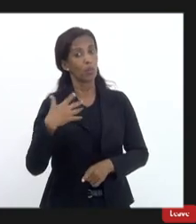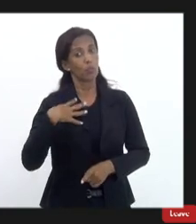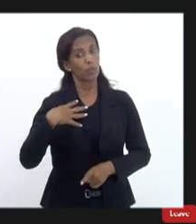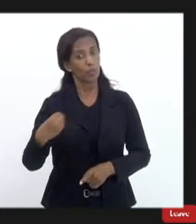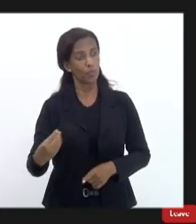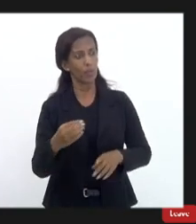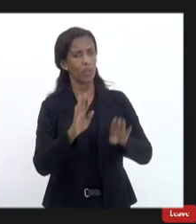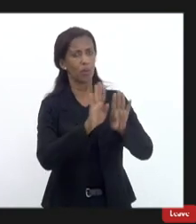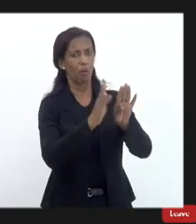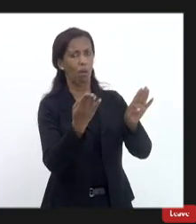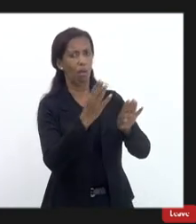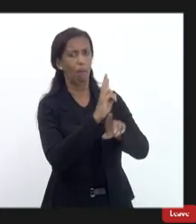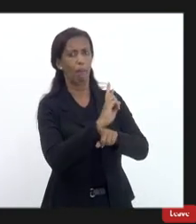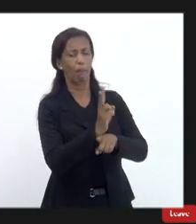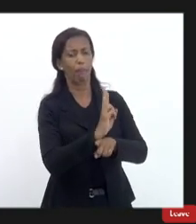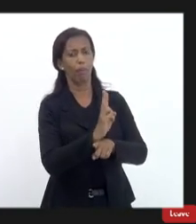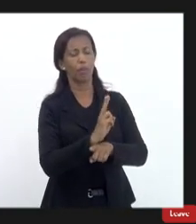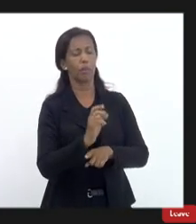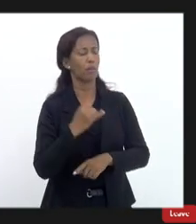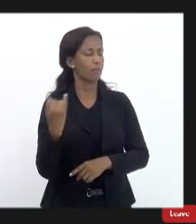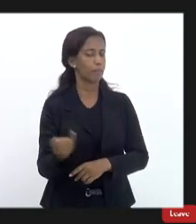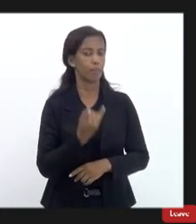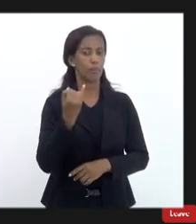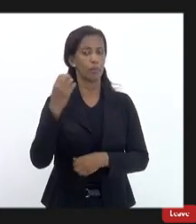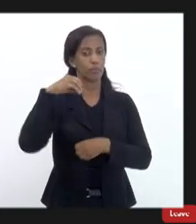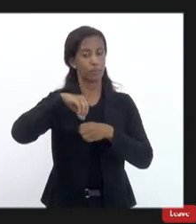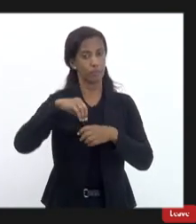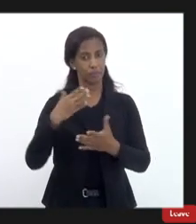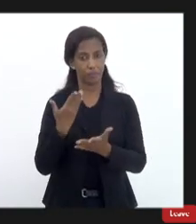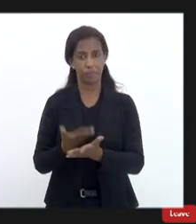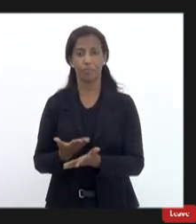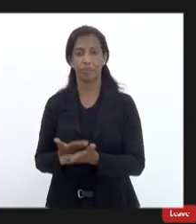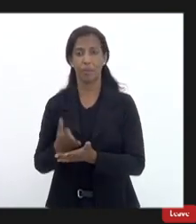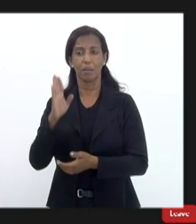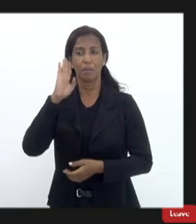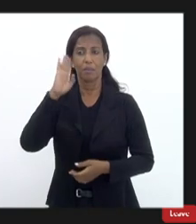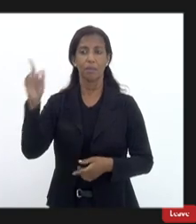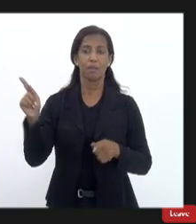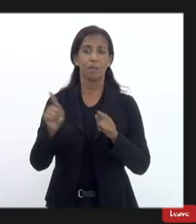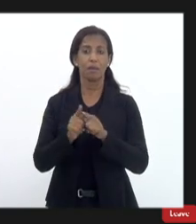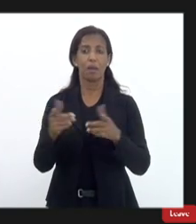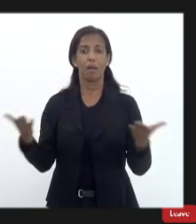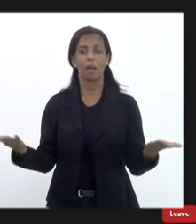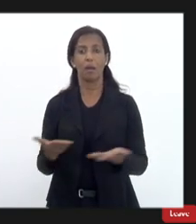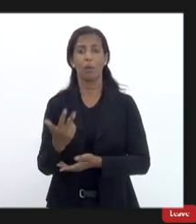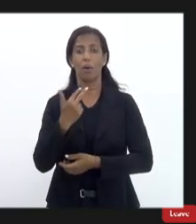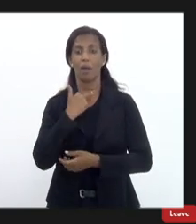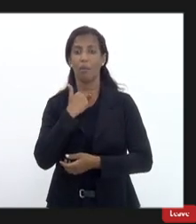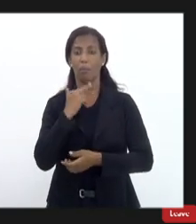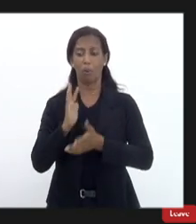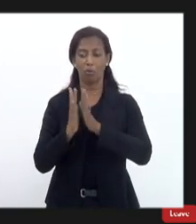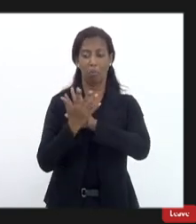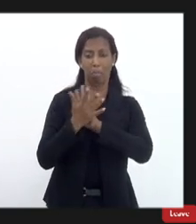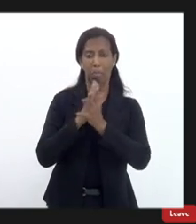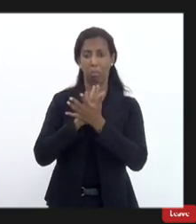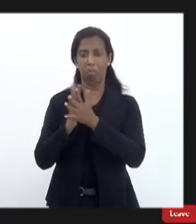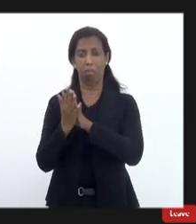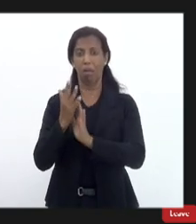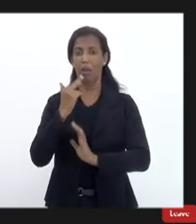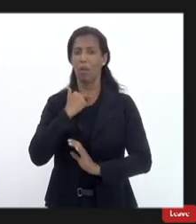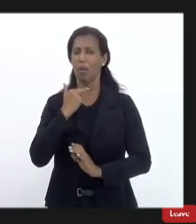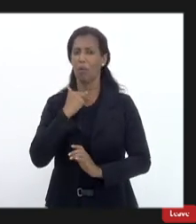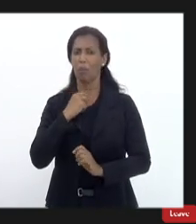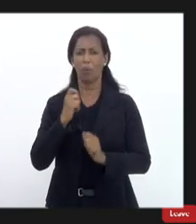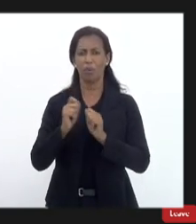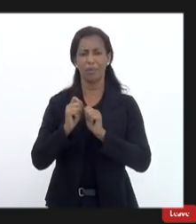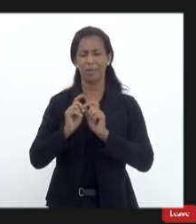entendo a importância desse profissional para uma escola. E principalmente no momento agora que a gente não pode aglomerar, que a gente não pode promover esse